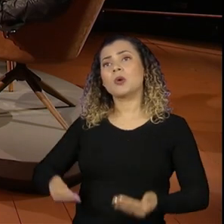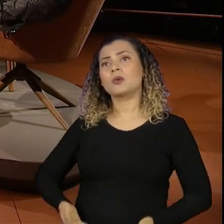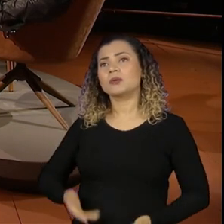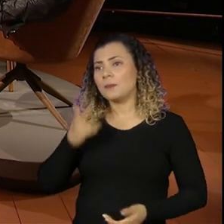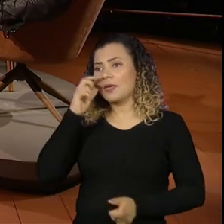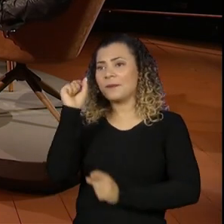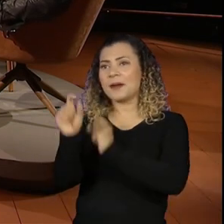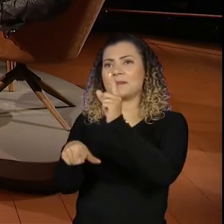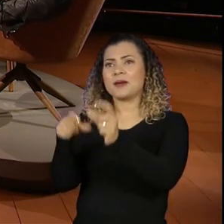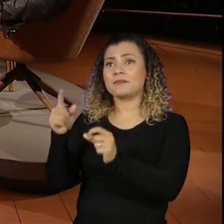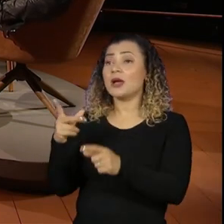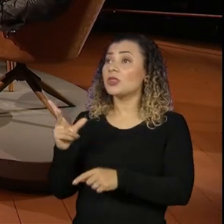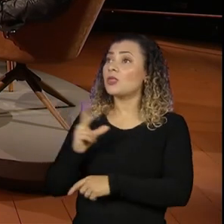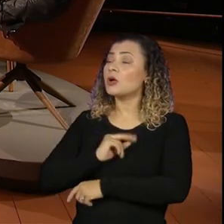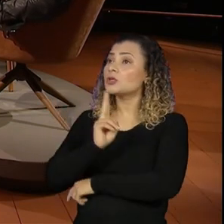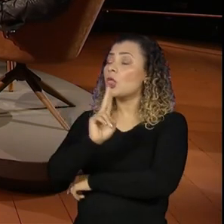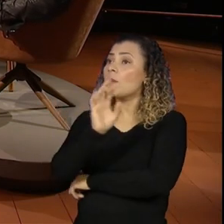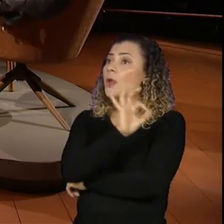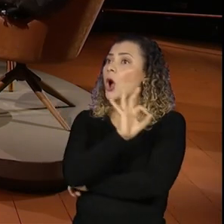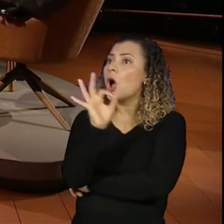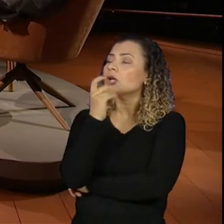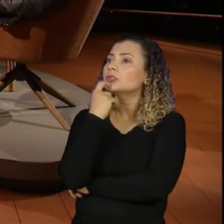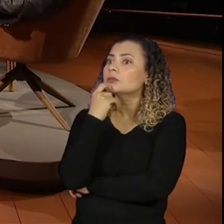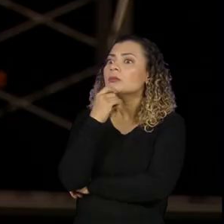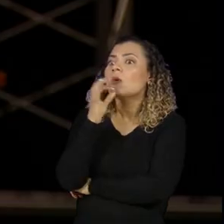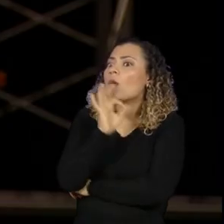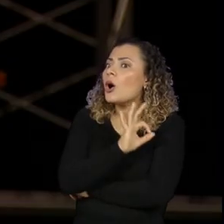xingar a gente. Eu falei, puta, que nome bom.